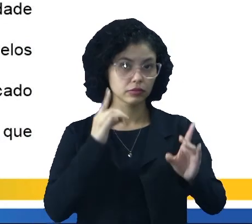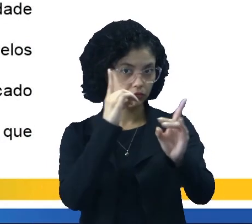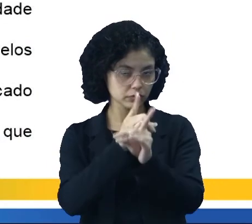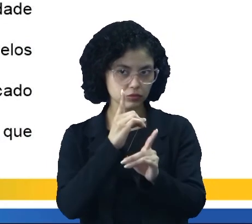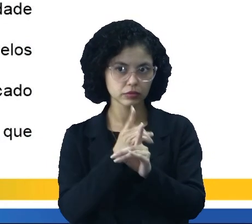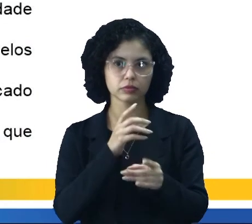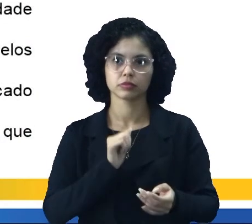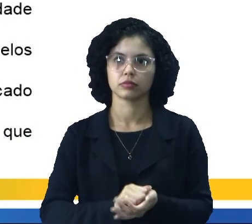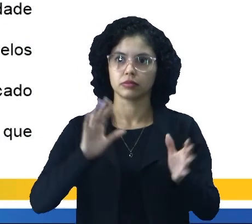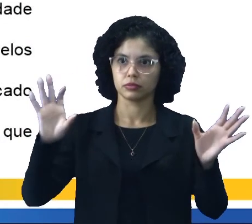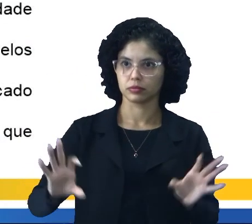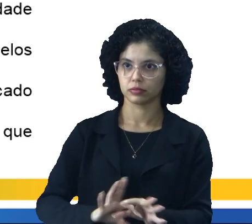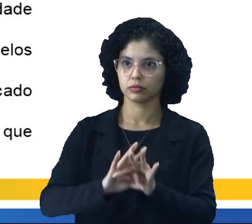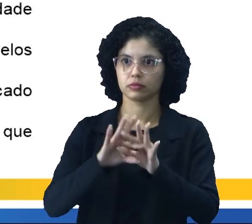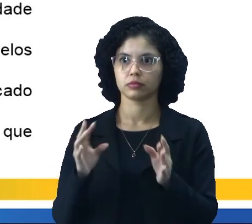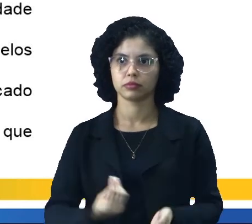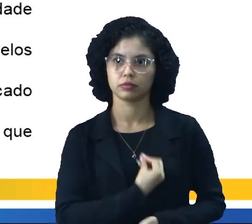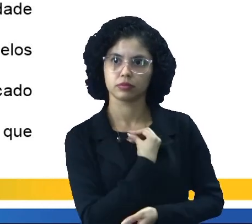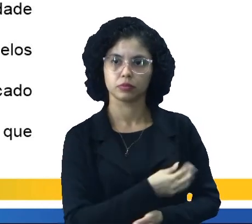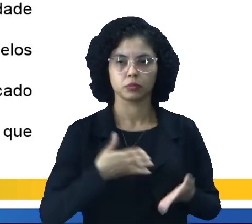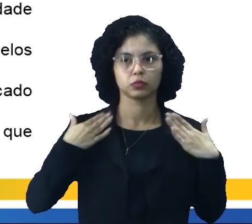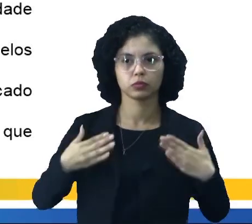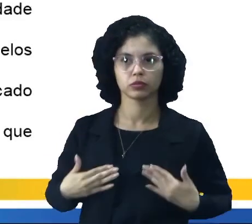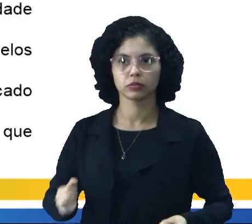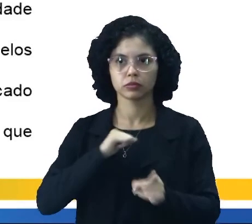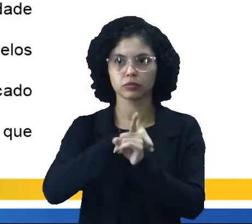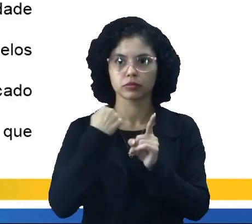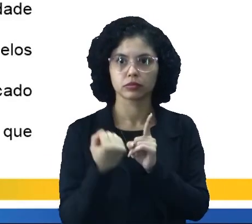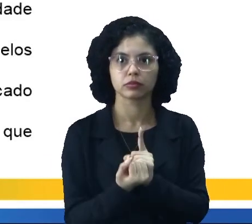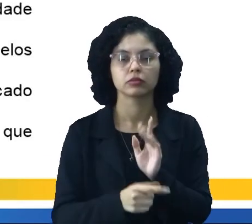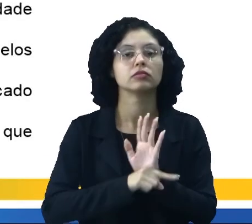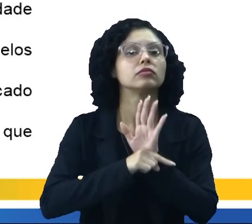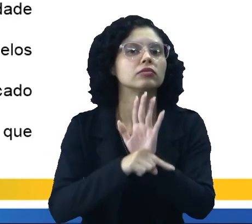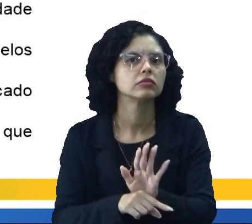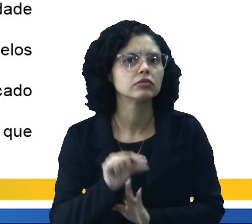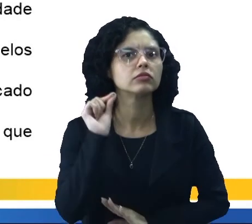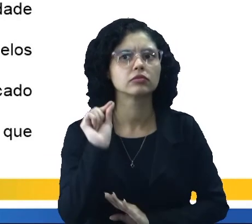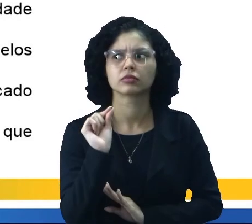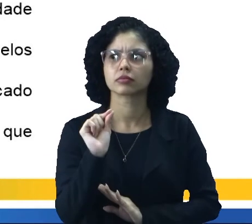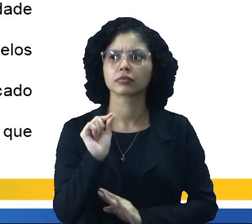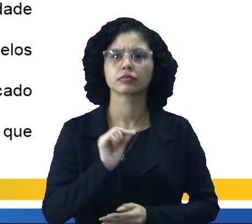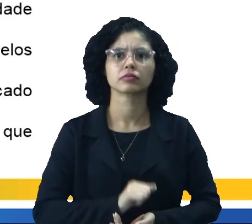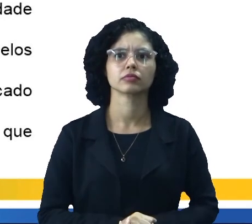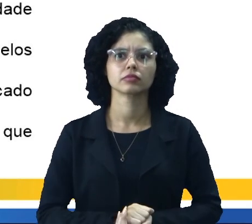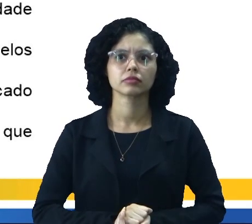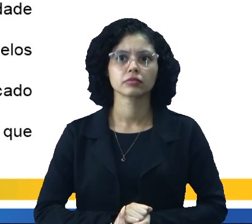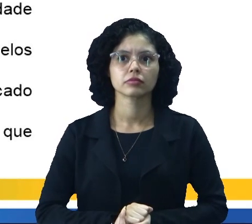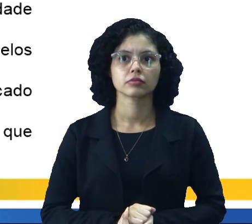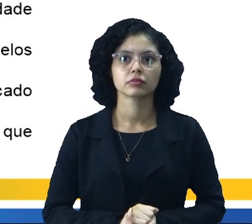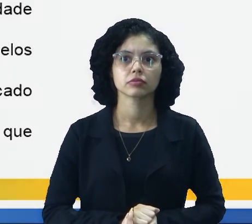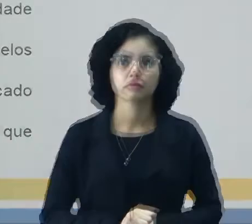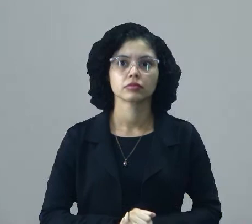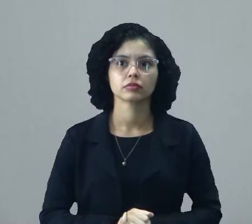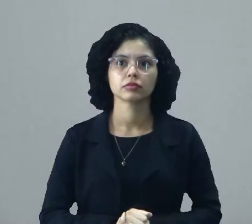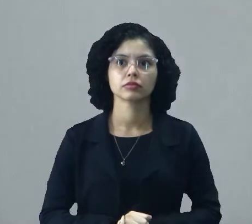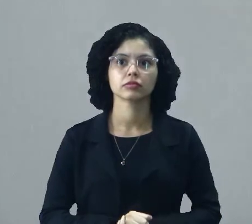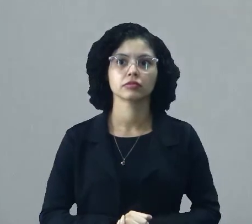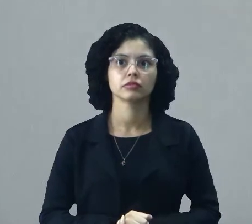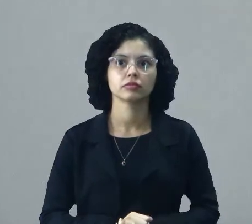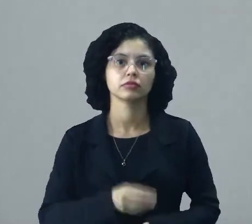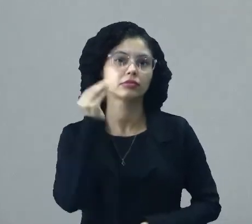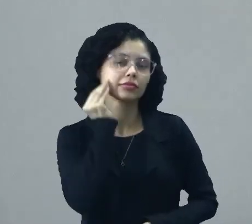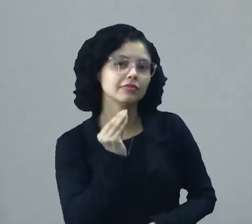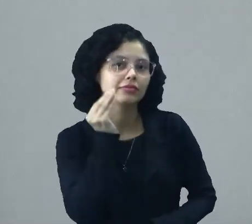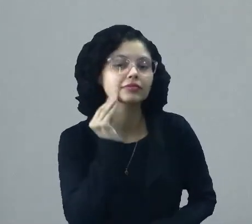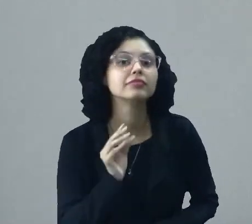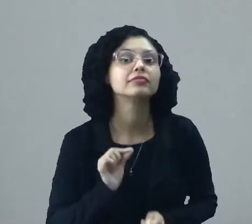social identificado em relação à presença do corpo na sociedade indica que você vai